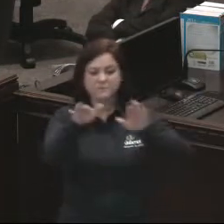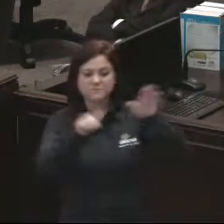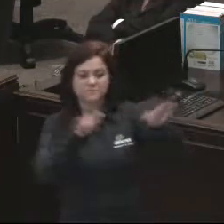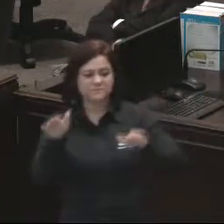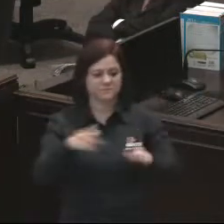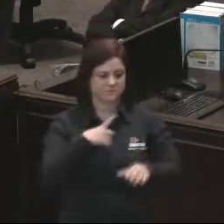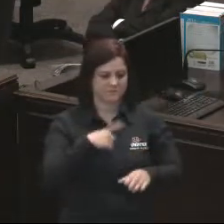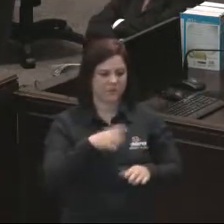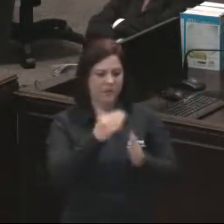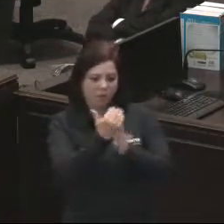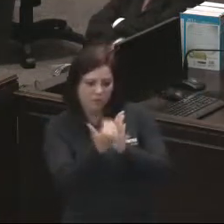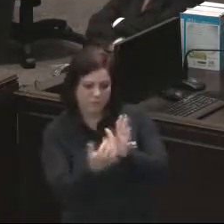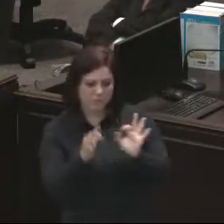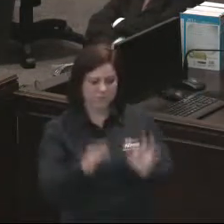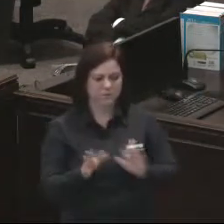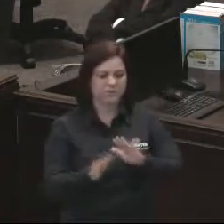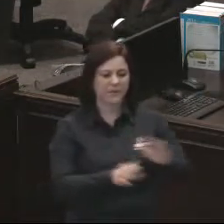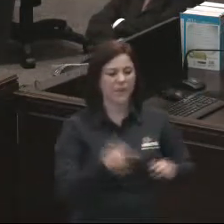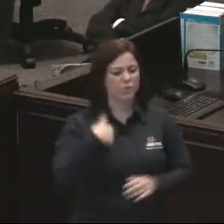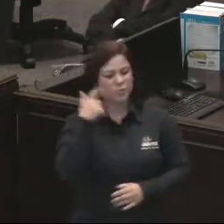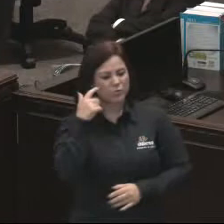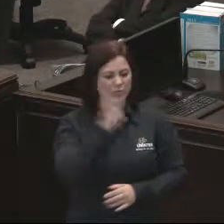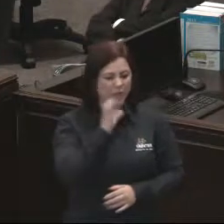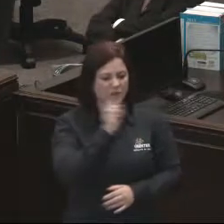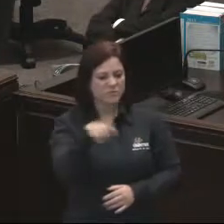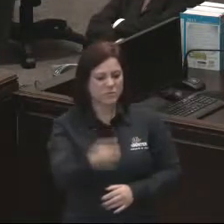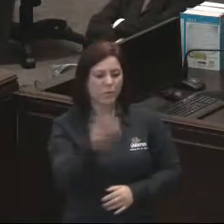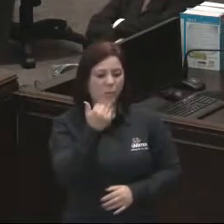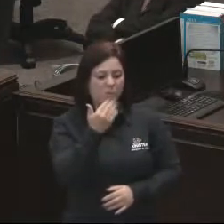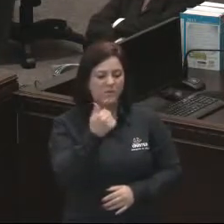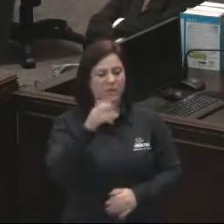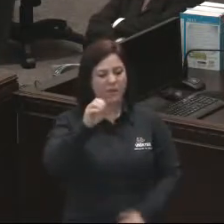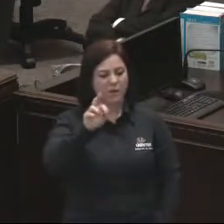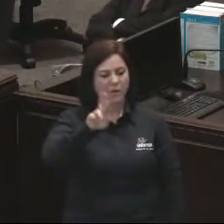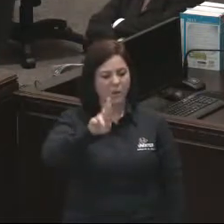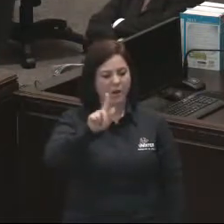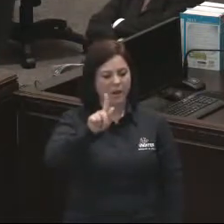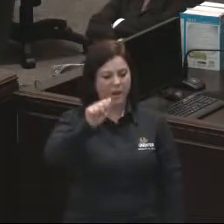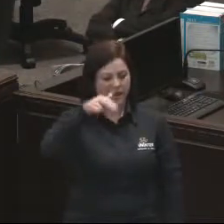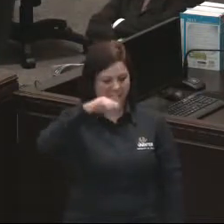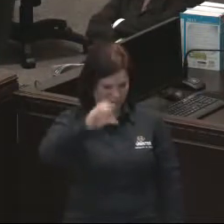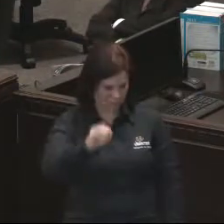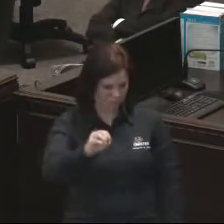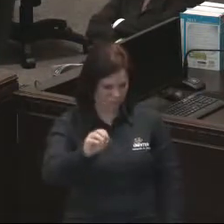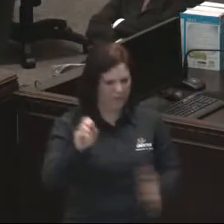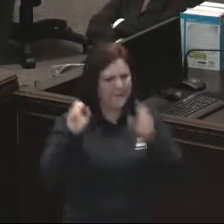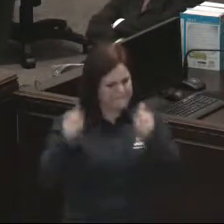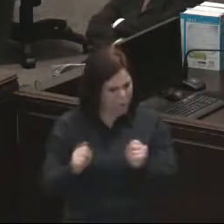É só uma dúvida rápida sobre os alimentos orgânicos. Nós podemos confiar nesse selo